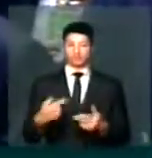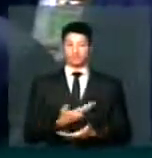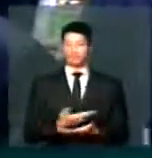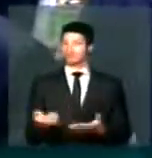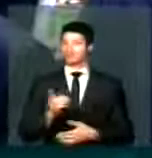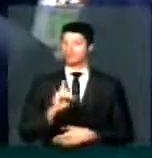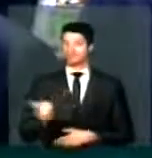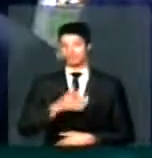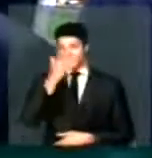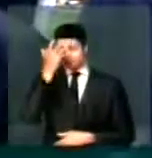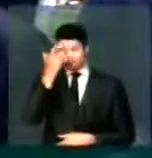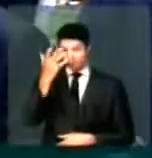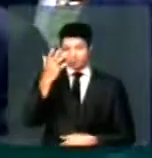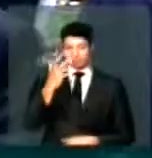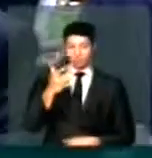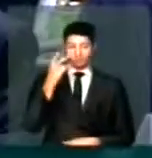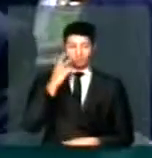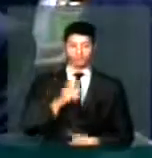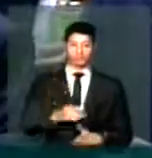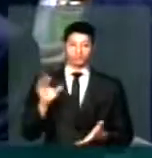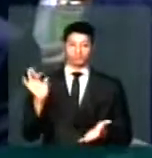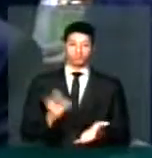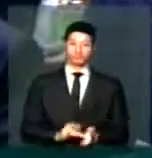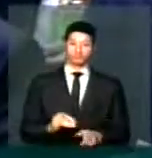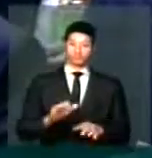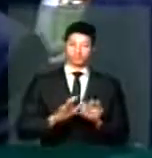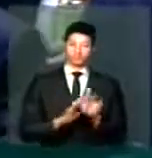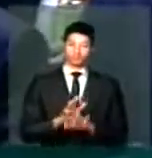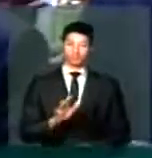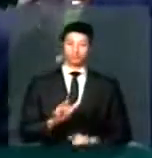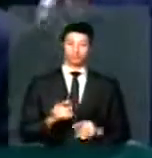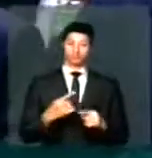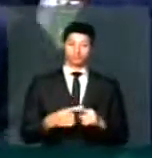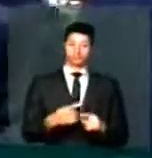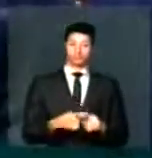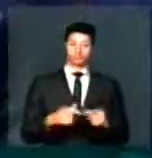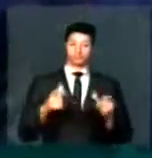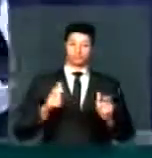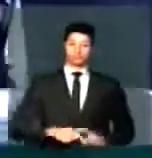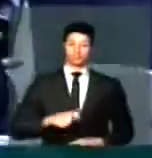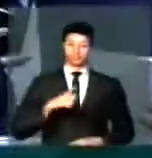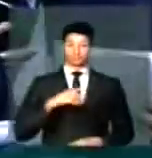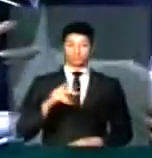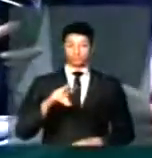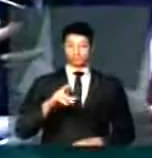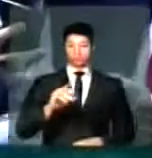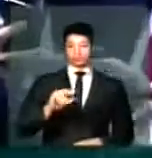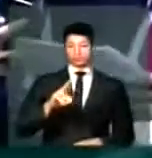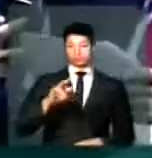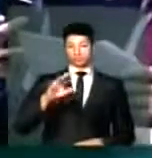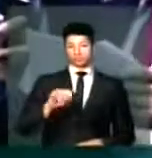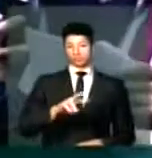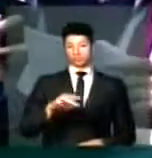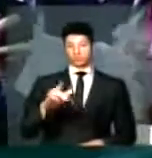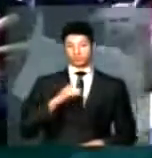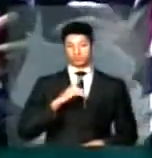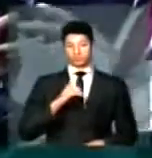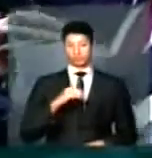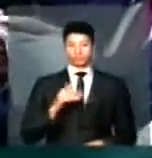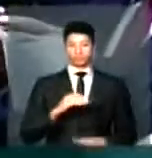não somos favoráveis a existir uma lista, porque onde tem um produto, terá que